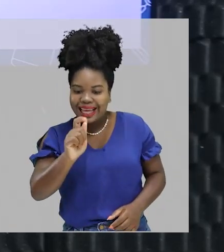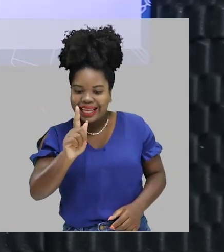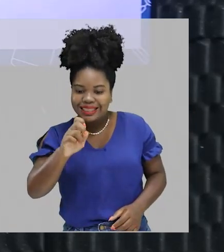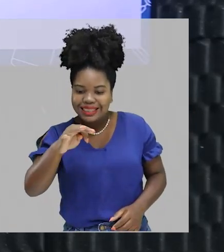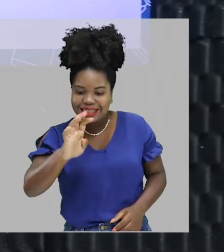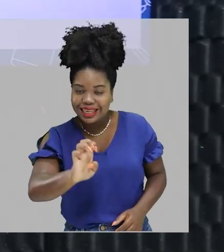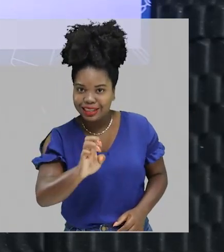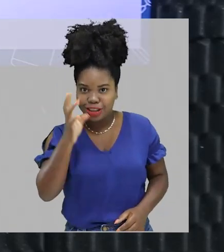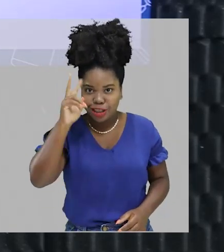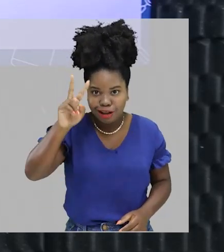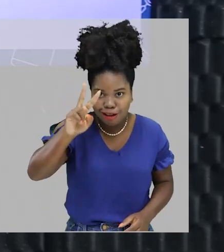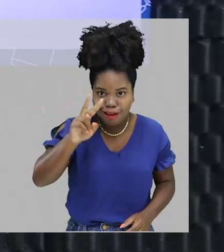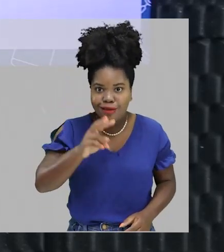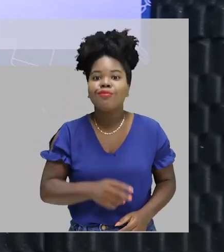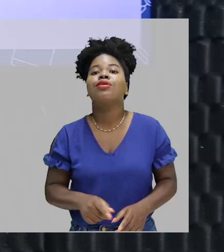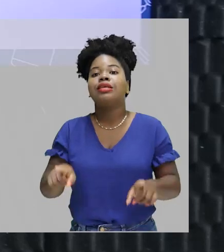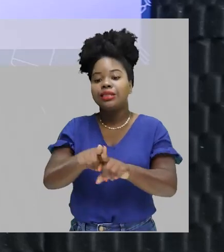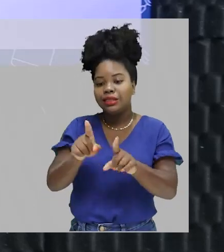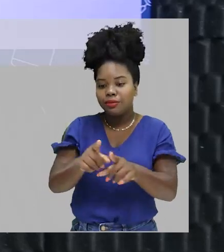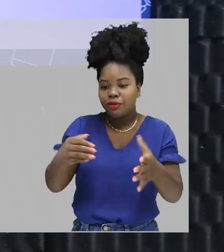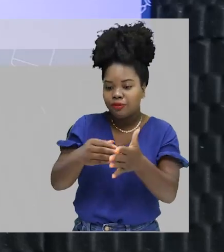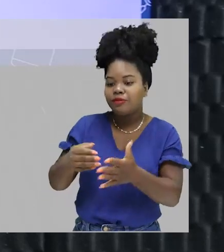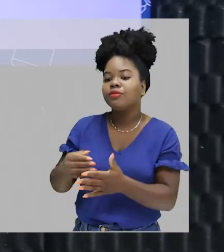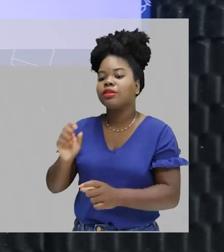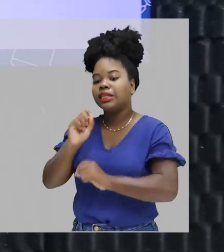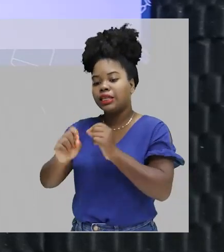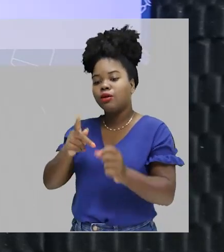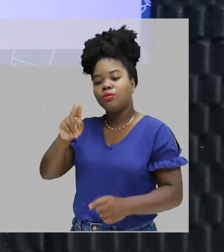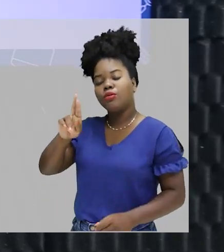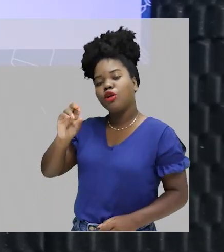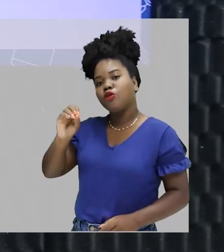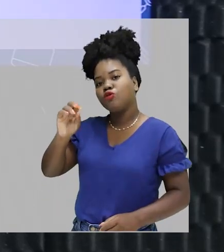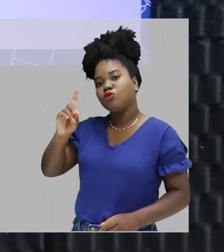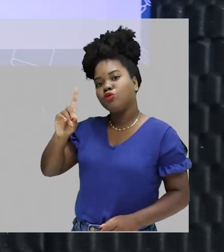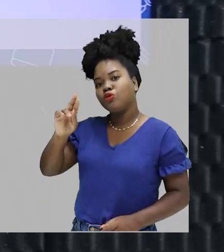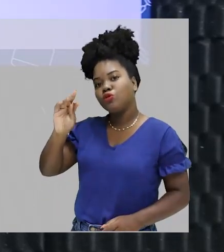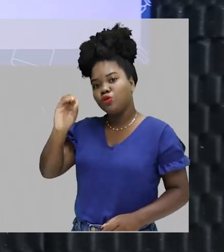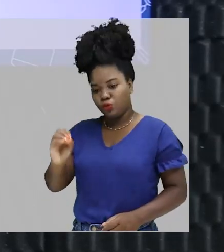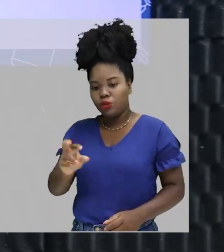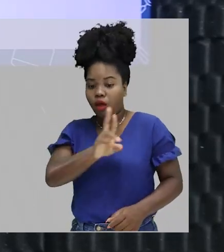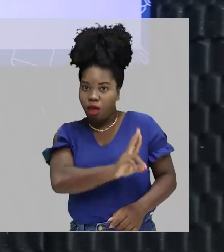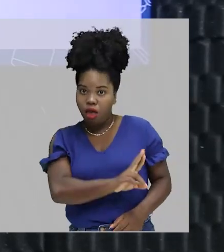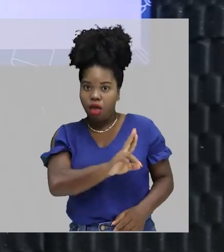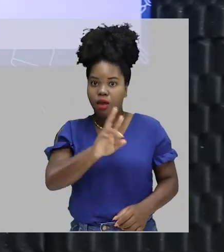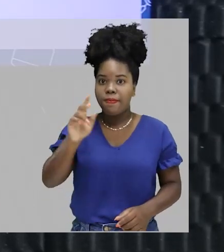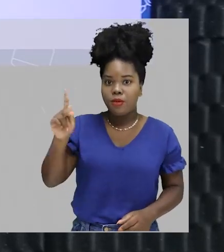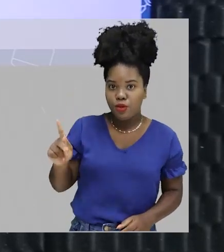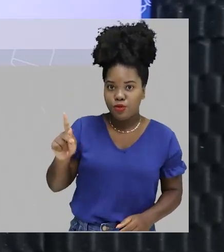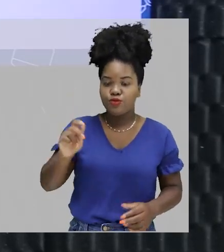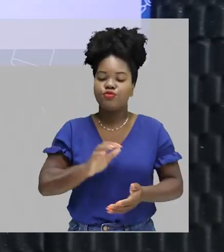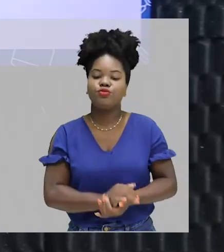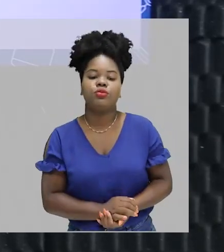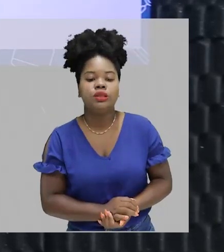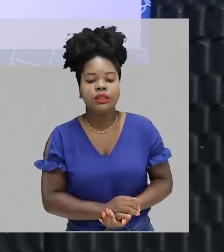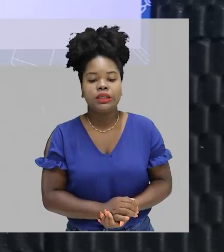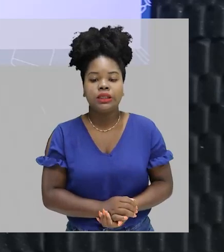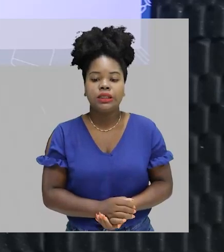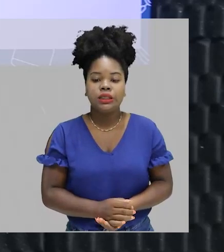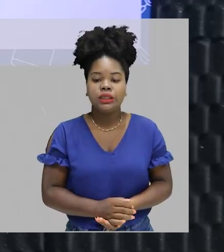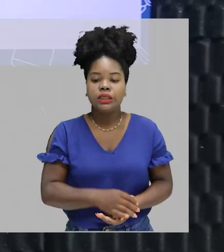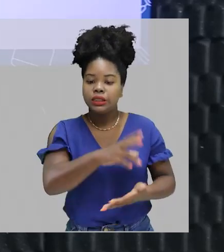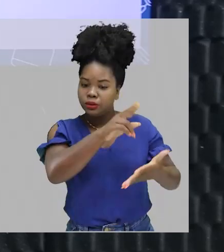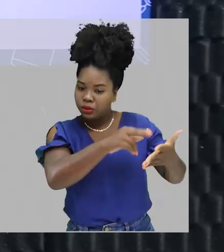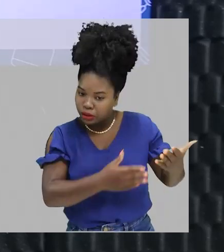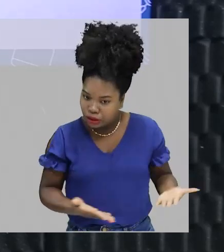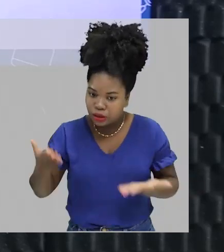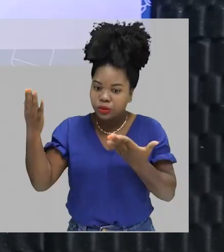as quantidades dos produtos finais que são formados. Então, fizemos aqui uma analogia. Você vai fazer uma